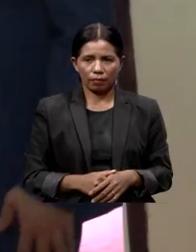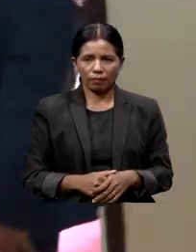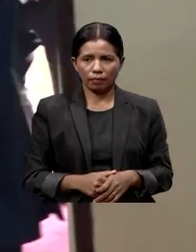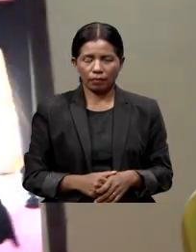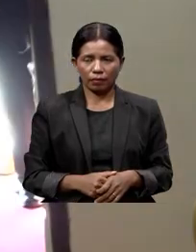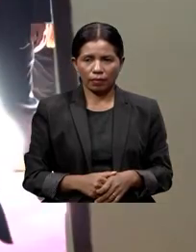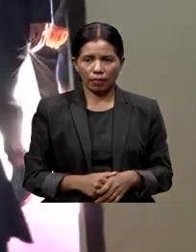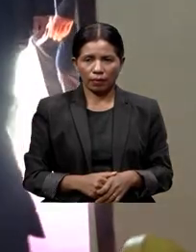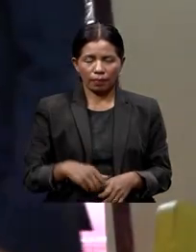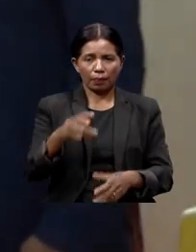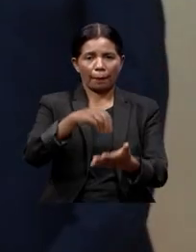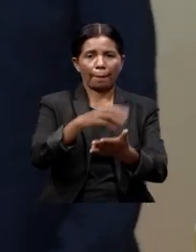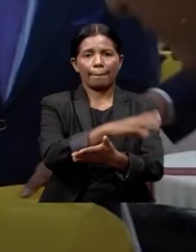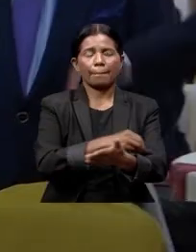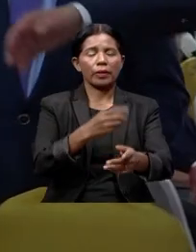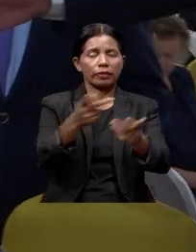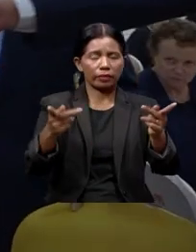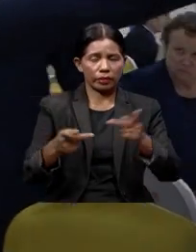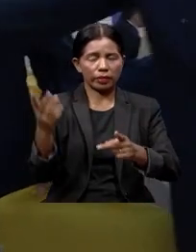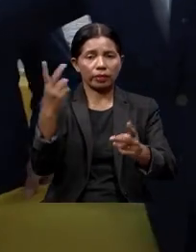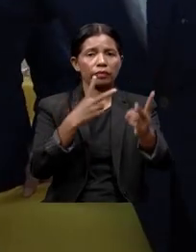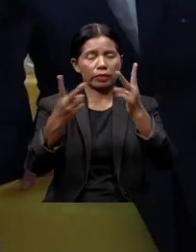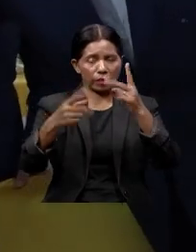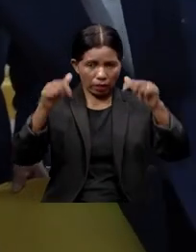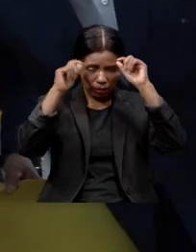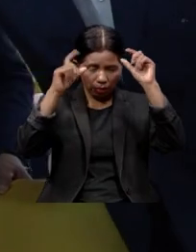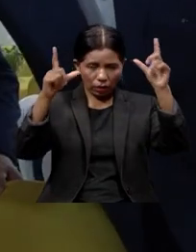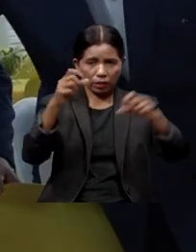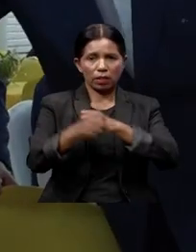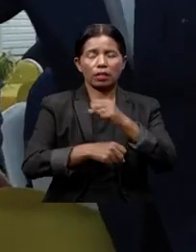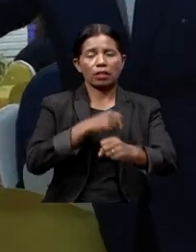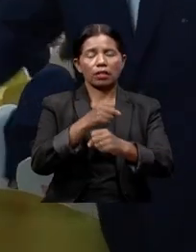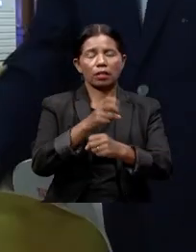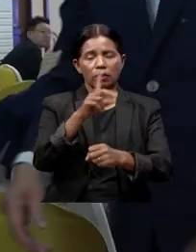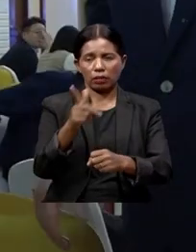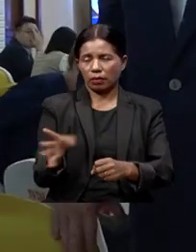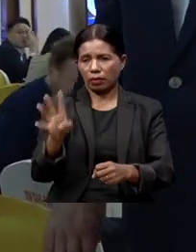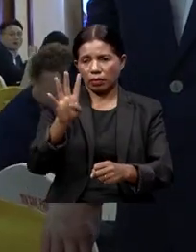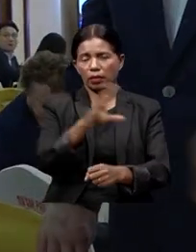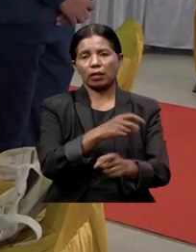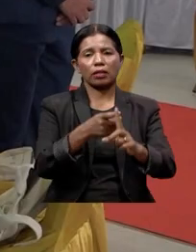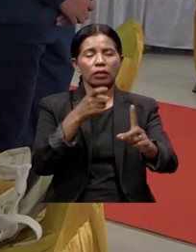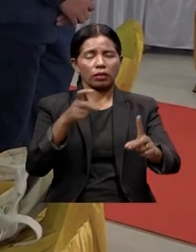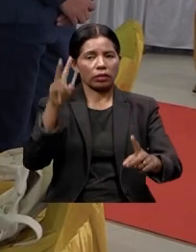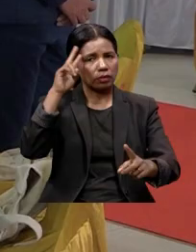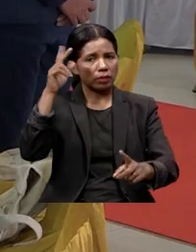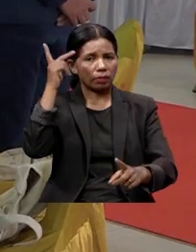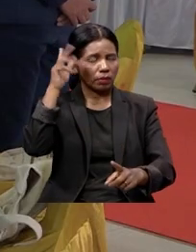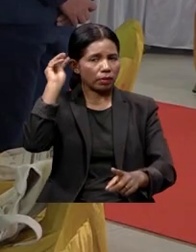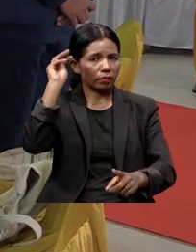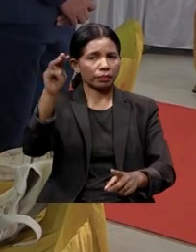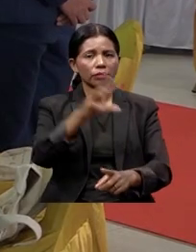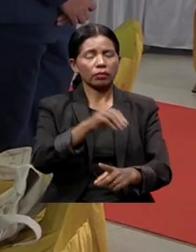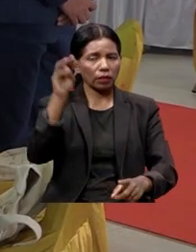E o Forum Investimentu Turismu Timor-Leste tinha rihun ruaro anulo resinhat, nebe organiza o seu vice-primeiro-ministro no